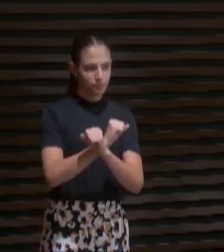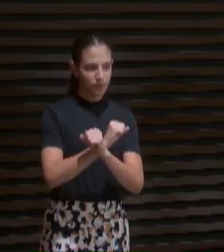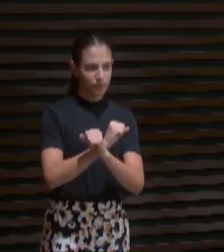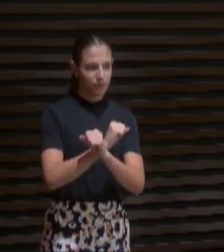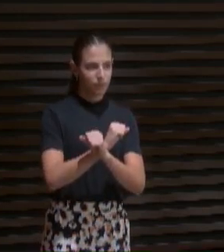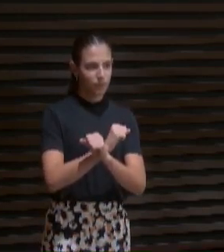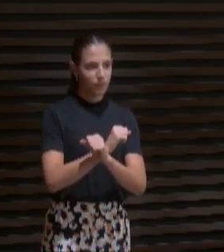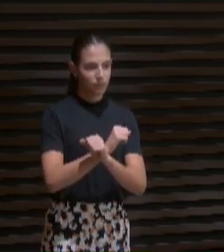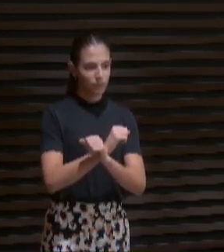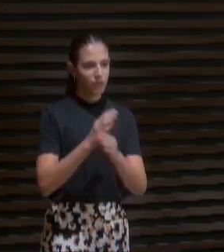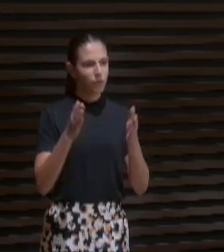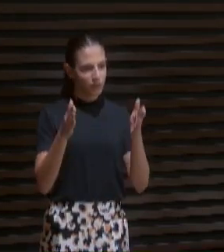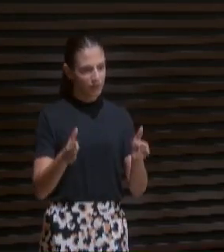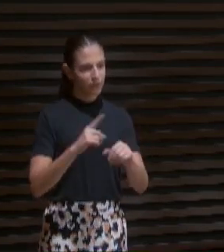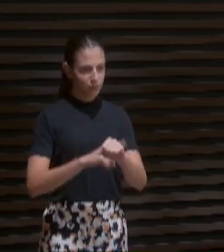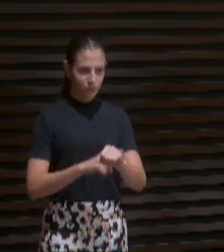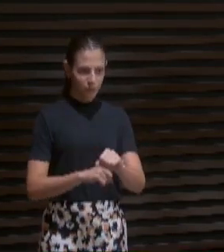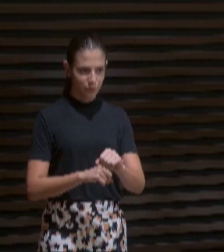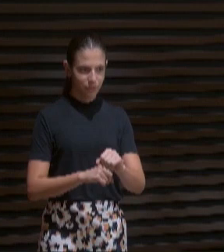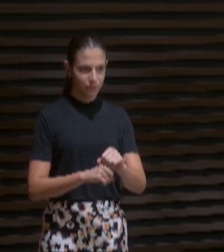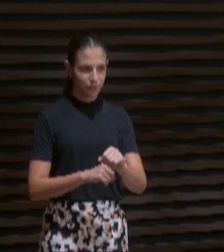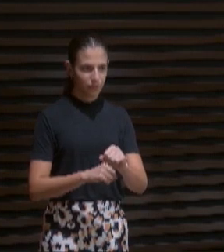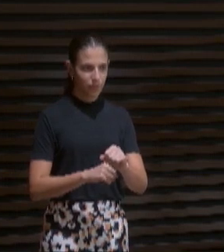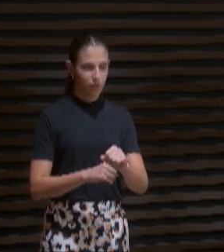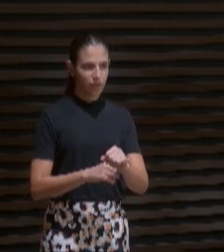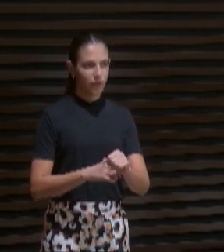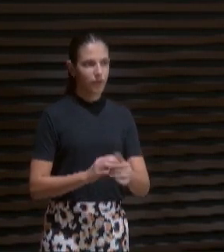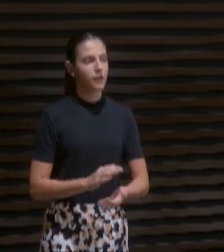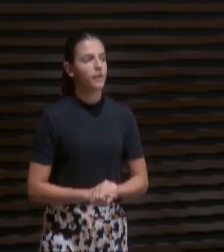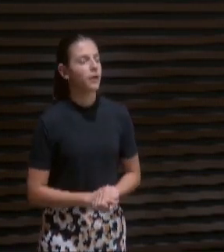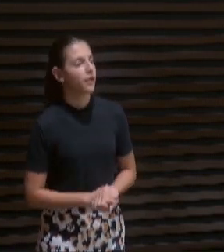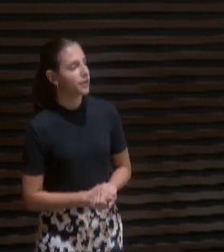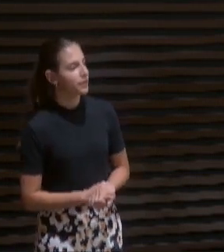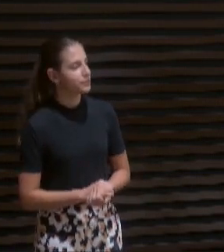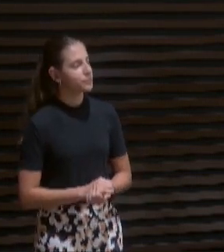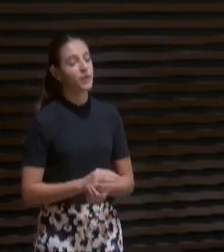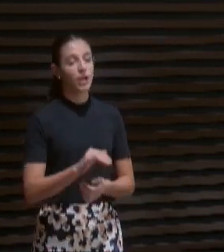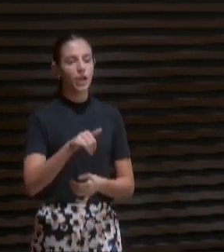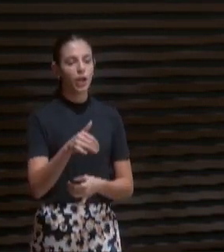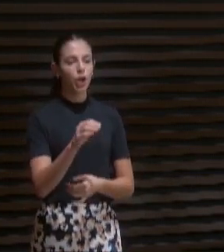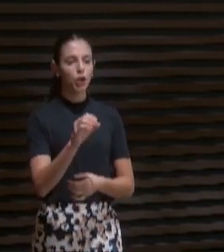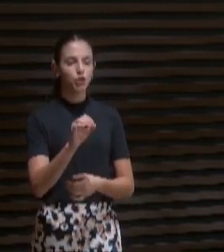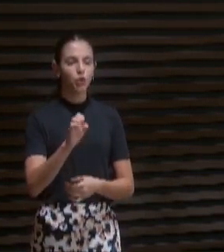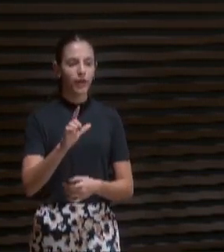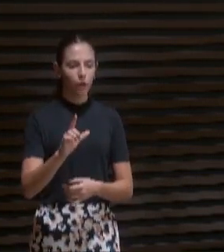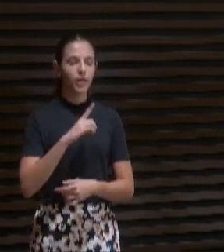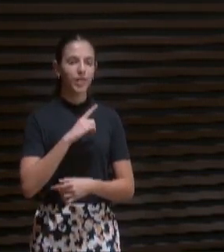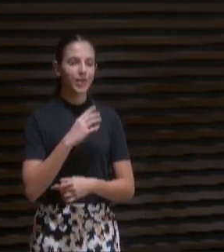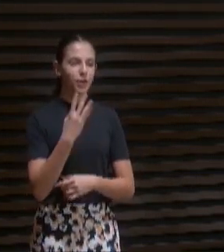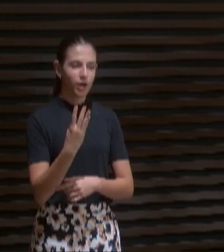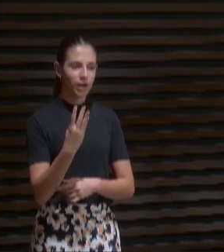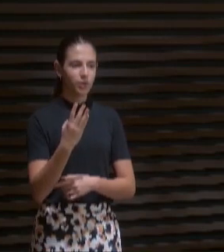Só para contextualizar, lá no livro de Joel existe 4